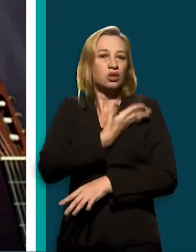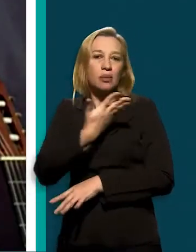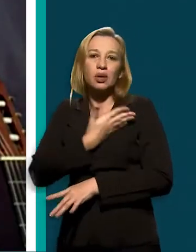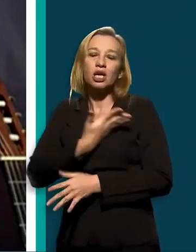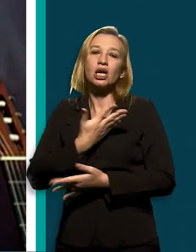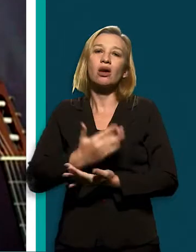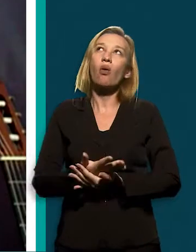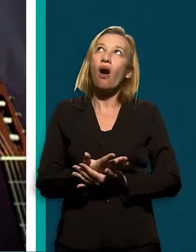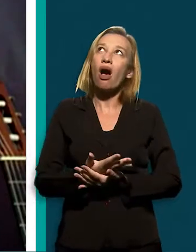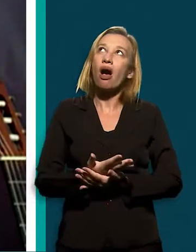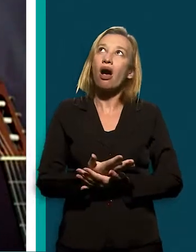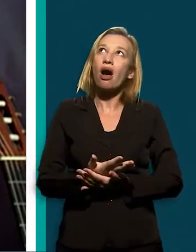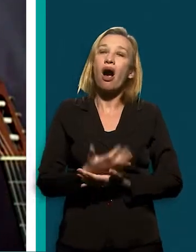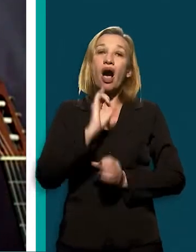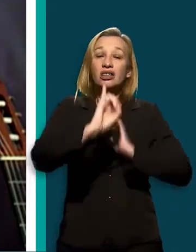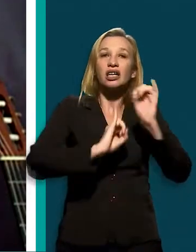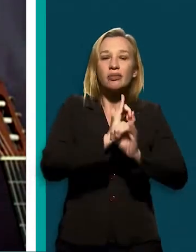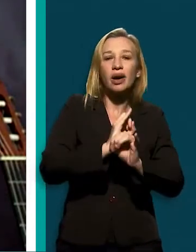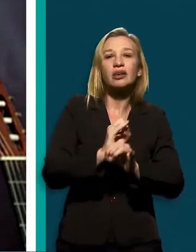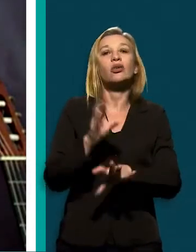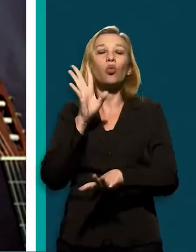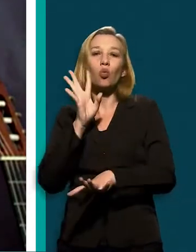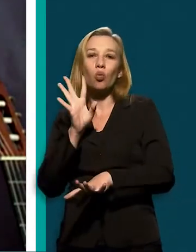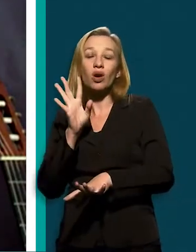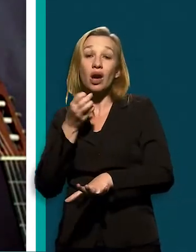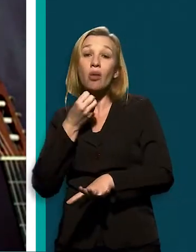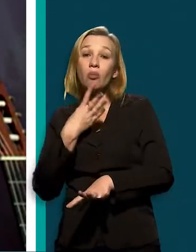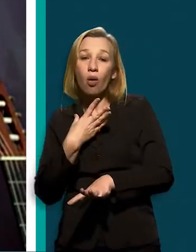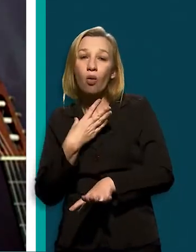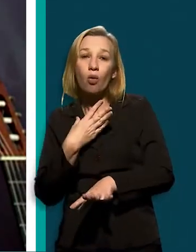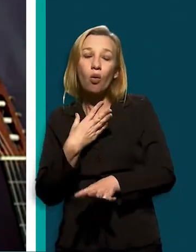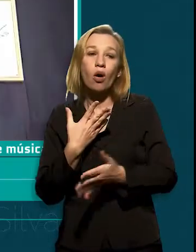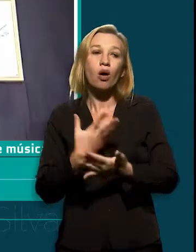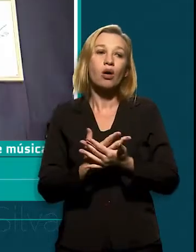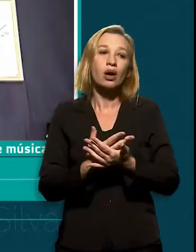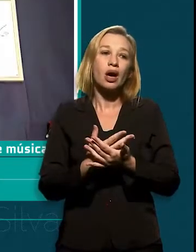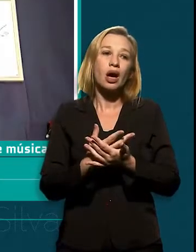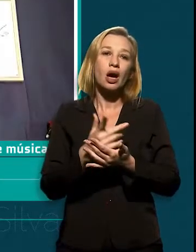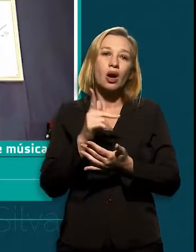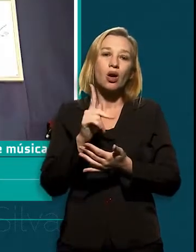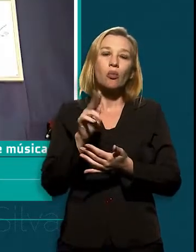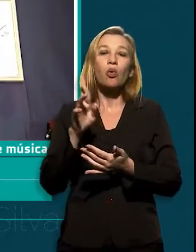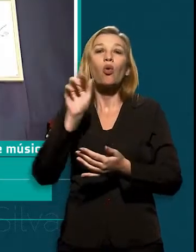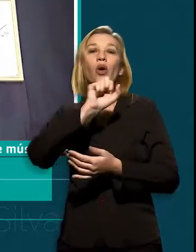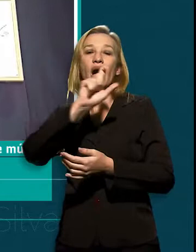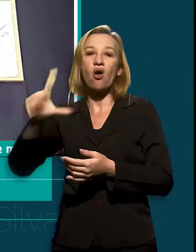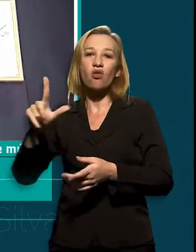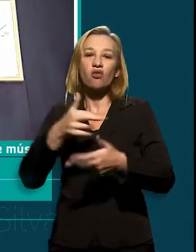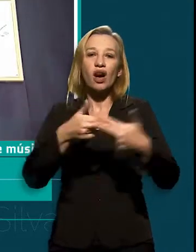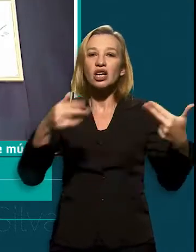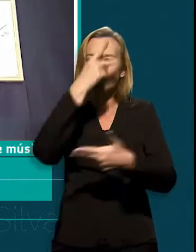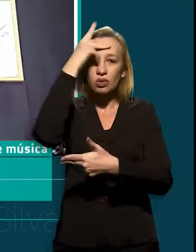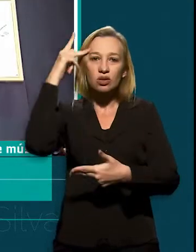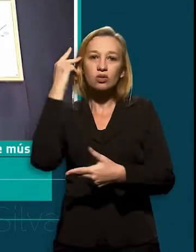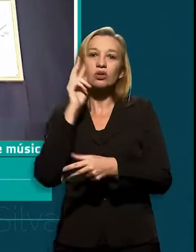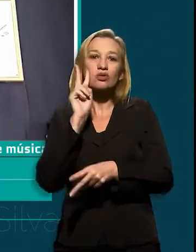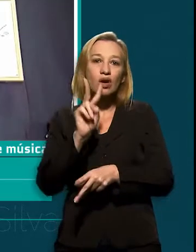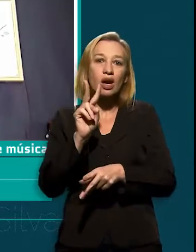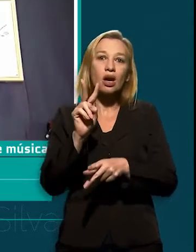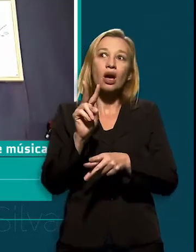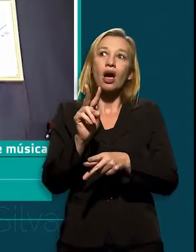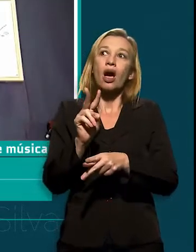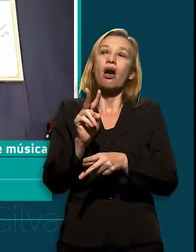dizer para os amigos, né? A internet tem um lado legal, que é um aspecto mais plural, dá voz a muita gente,